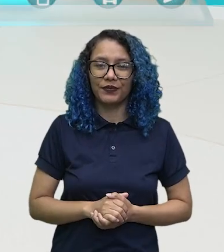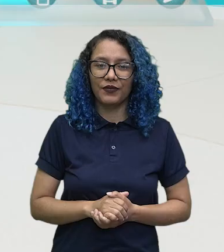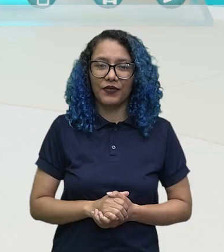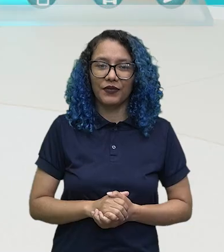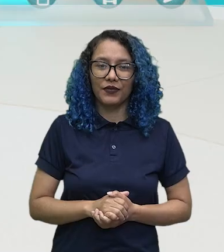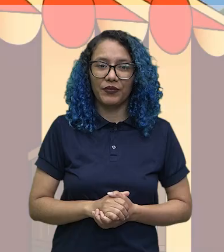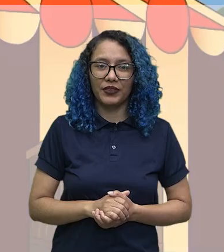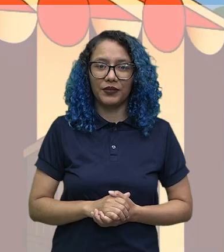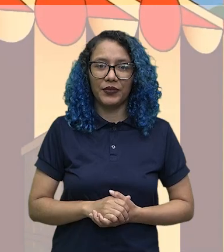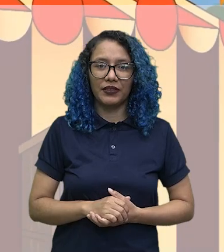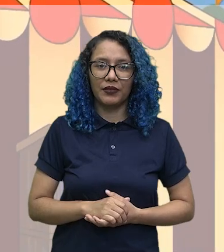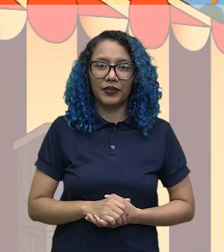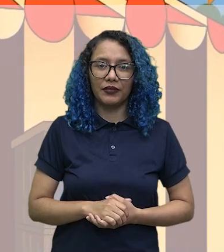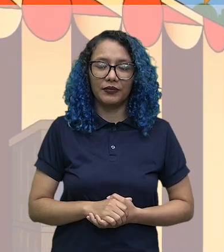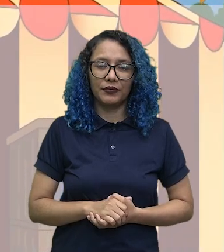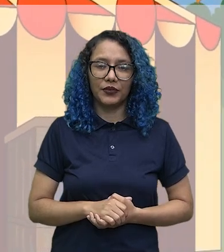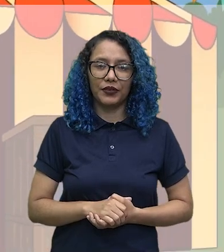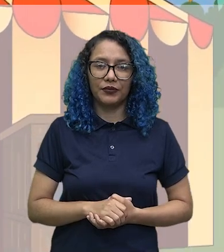palhaço?